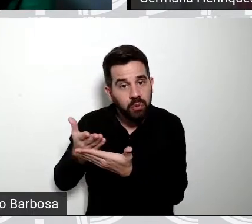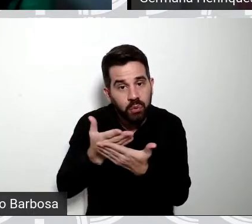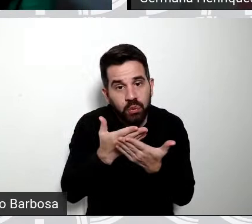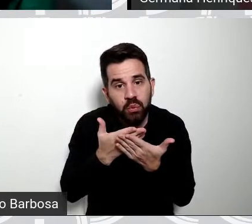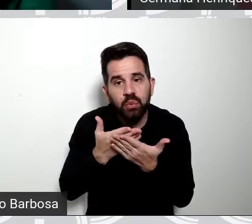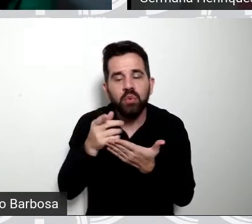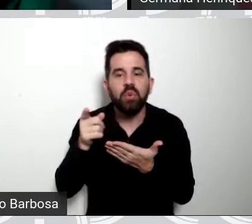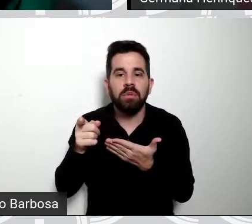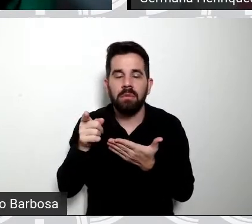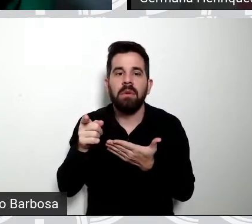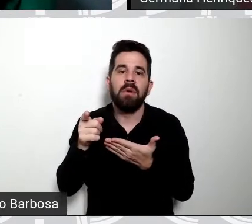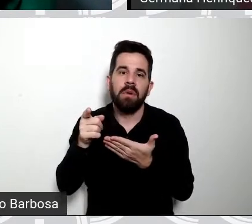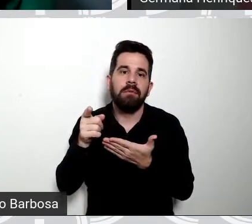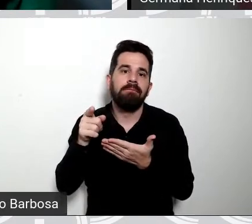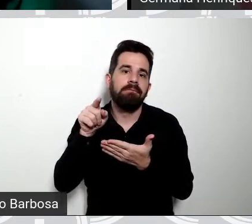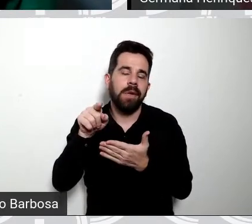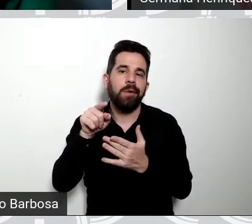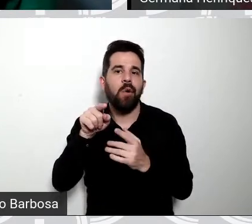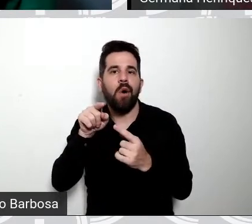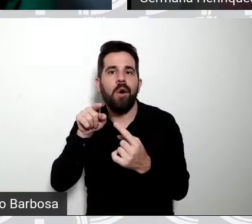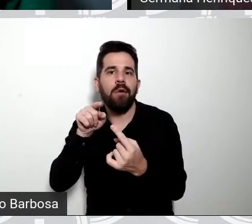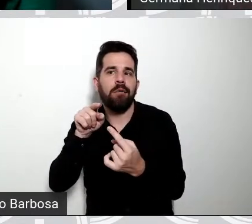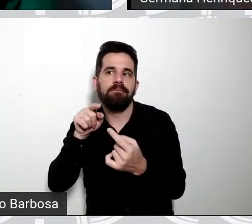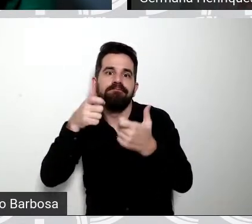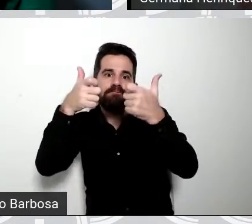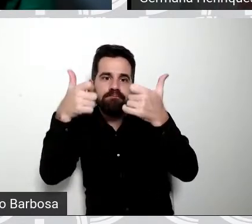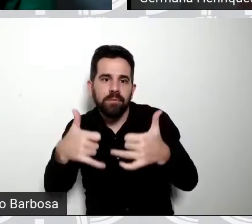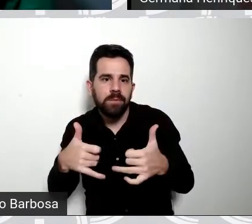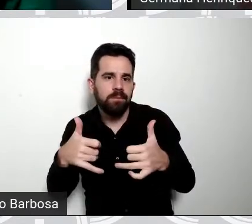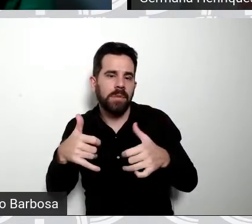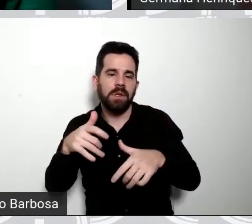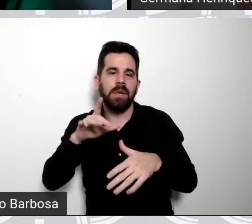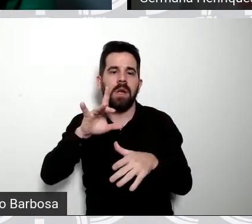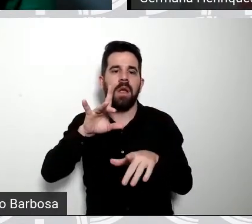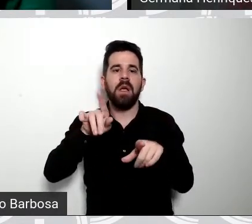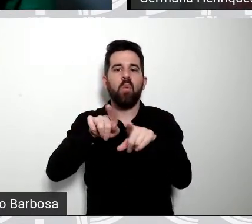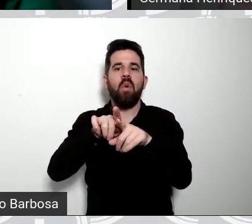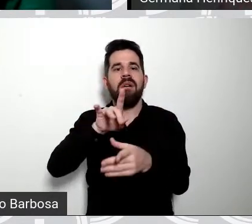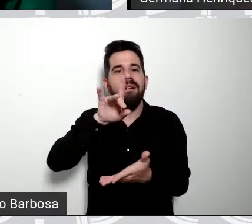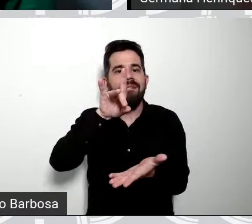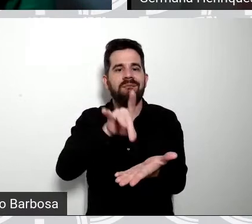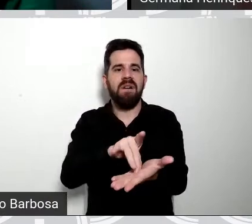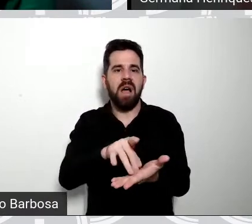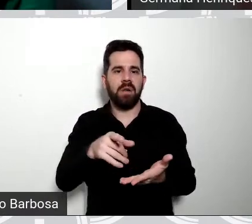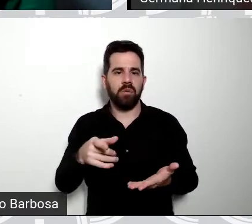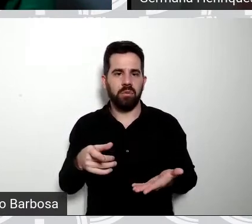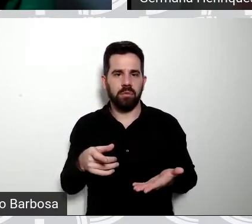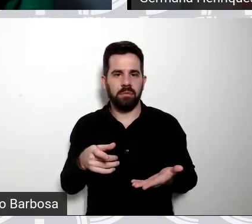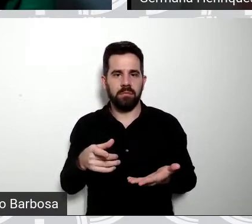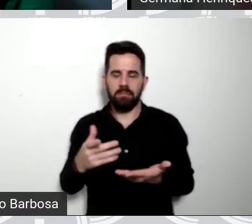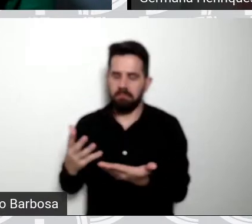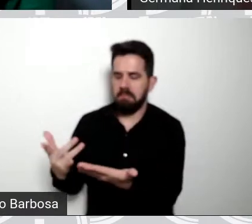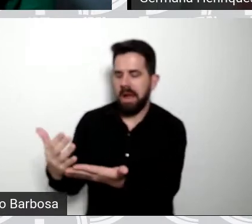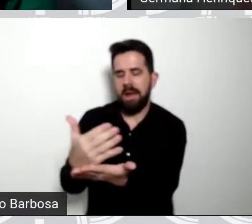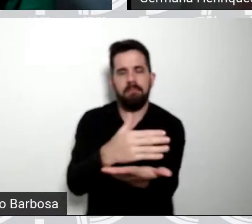apontarem somente os fatos, né, como compilação apenas, né,